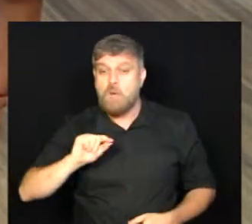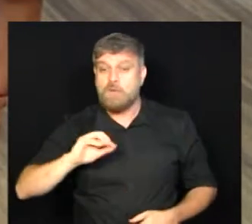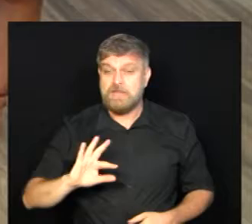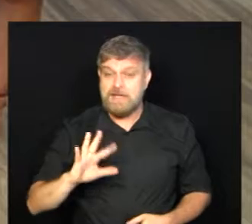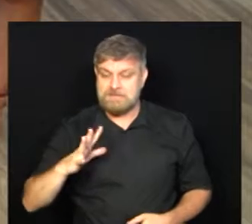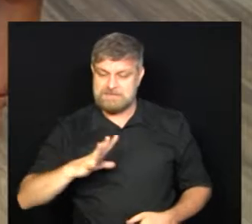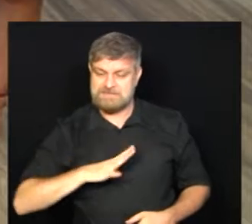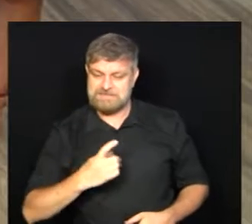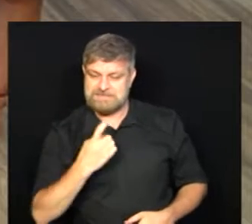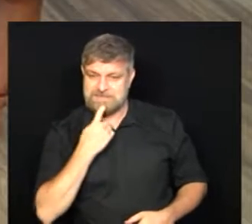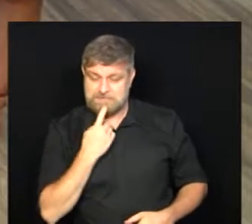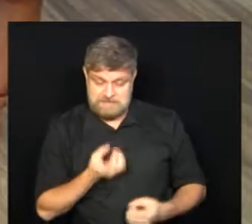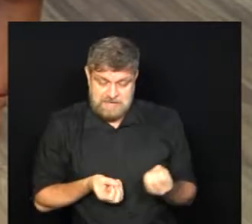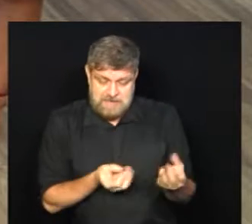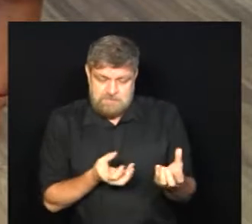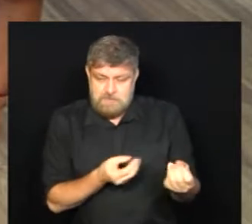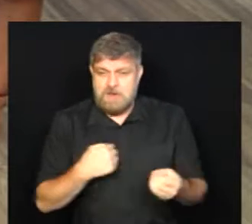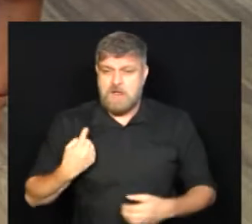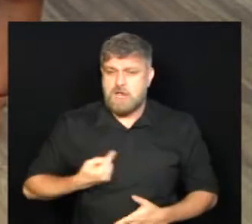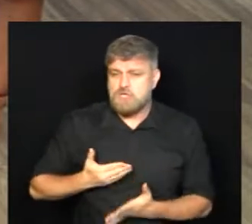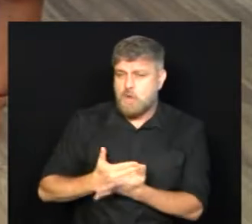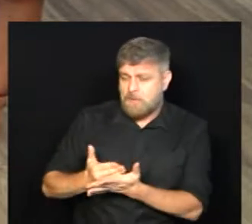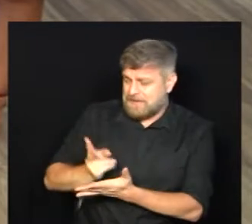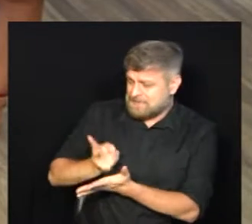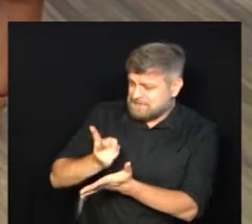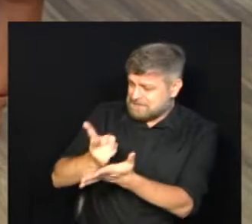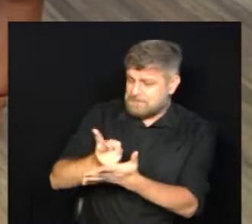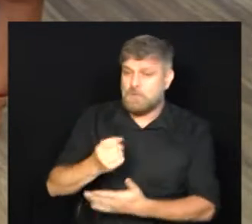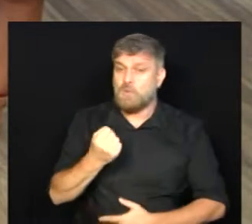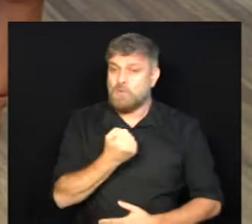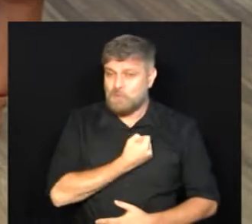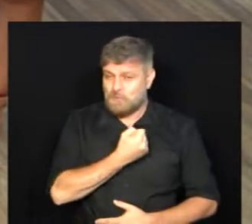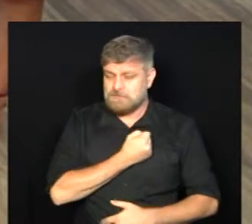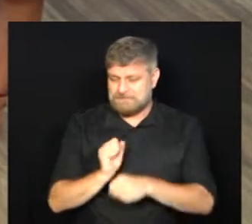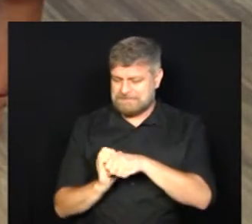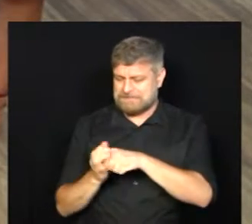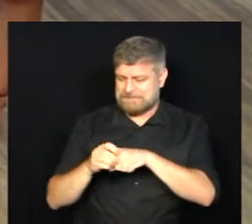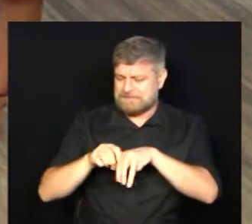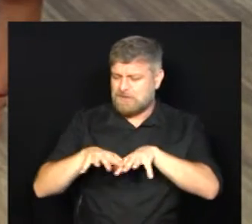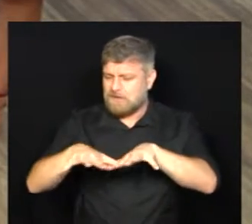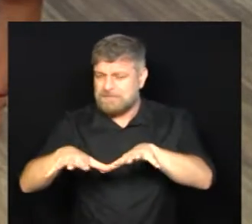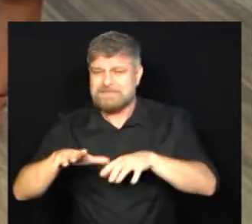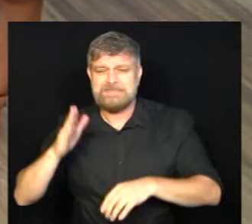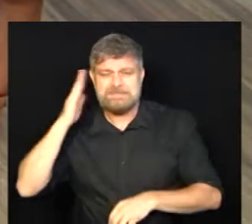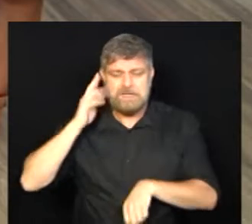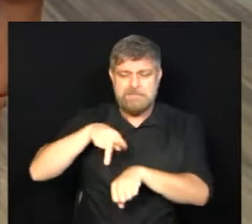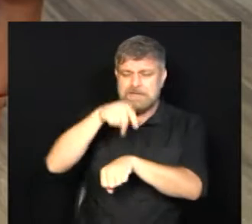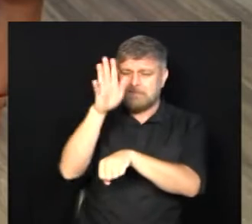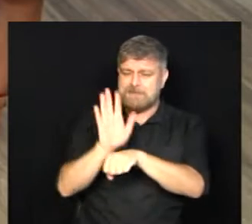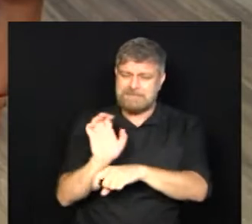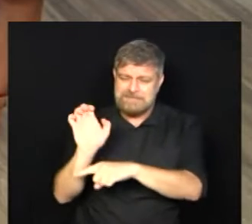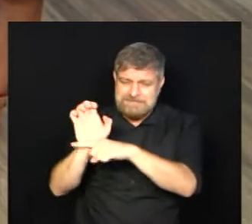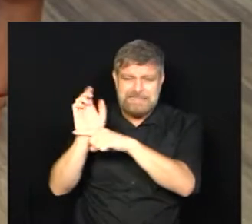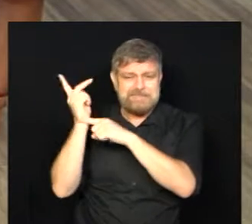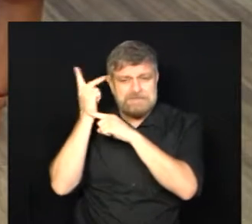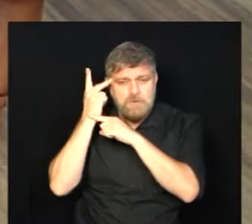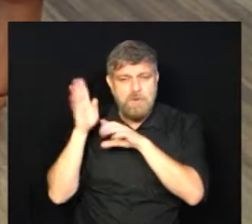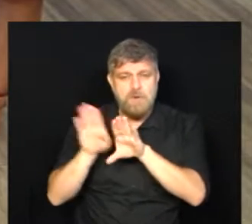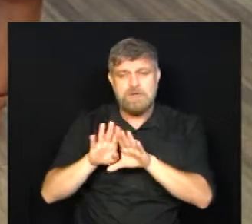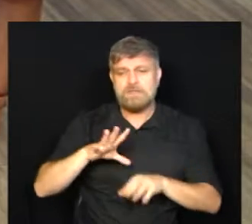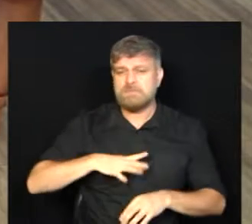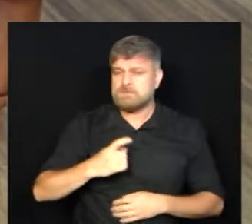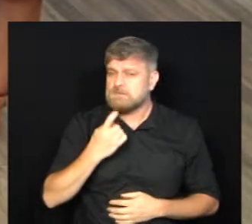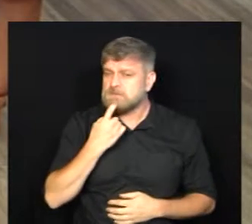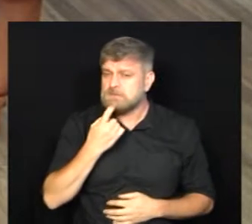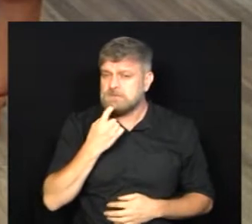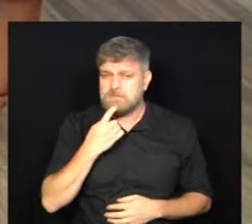de Campinas. A gente sempre começa, Mina, com a atualização dos casos da Covid-19 no nosso país, no estado de São Paulo, aqui na nossa